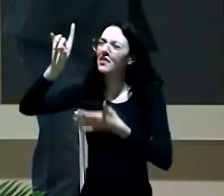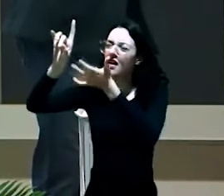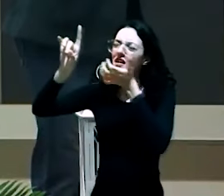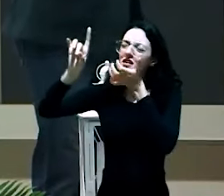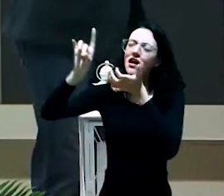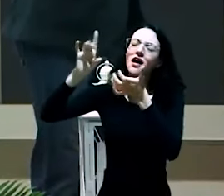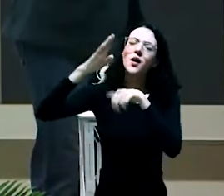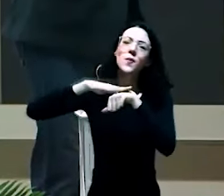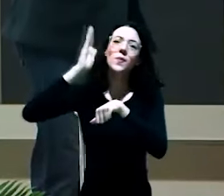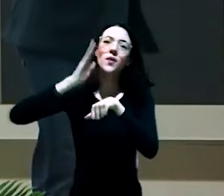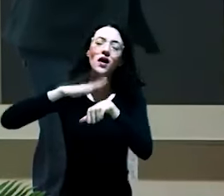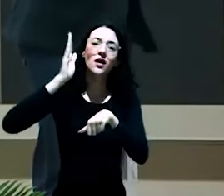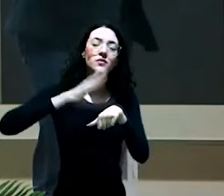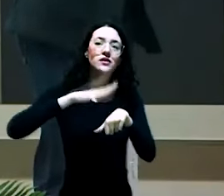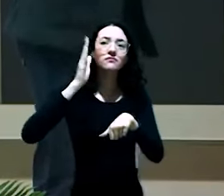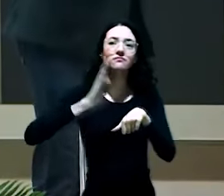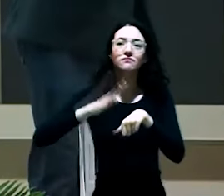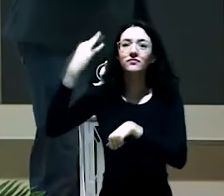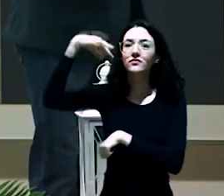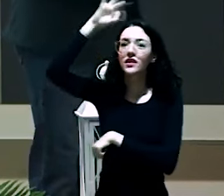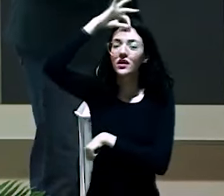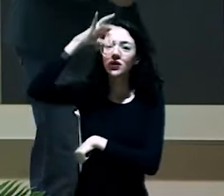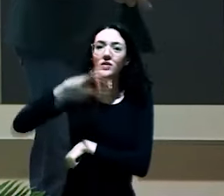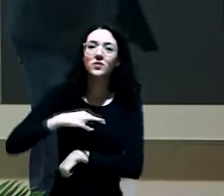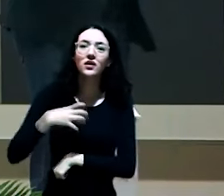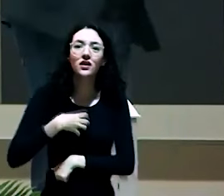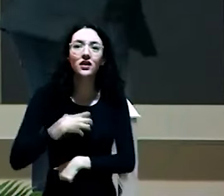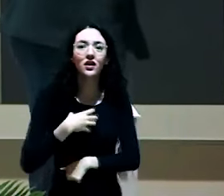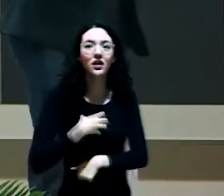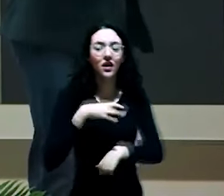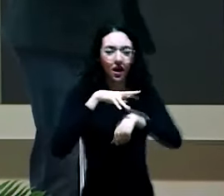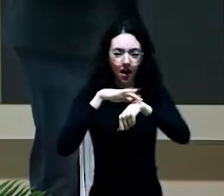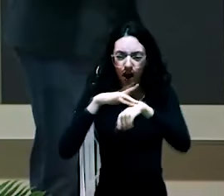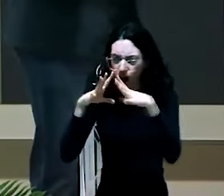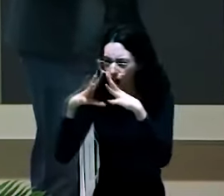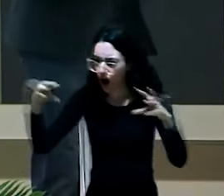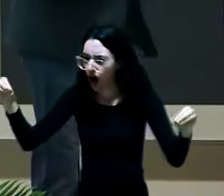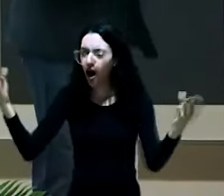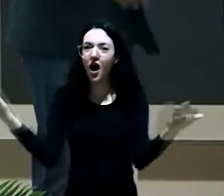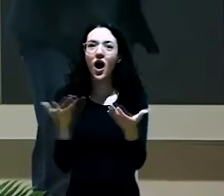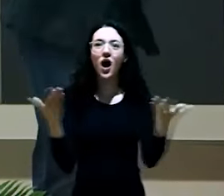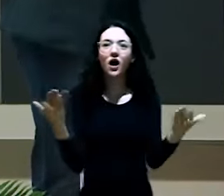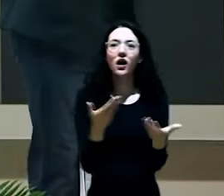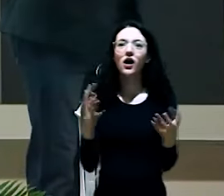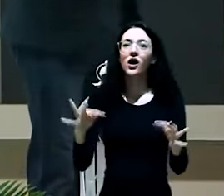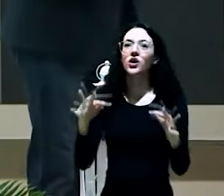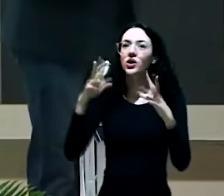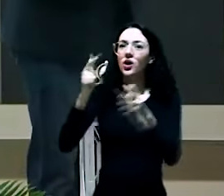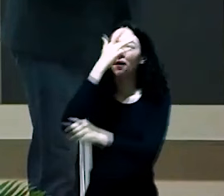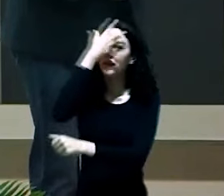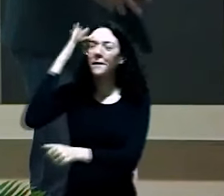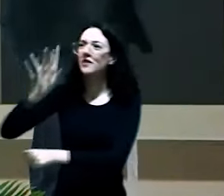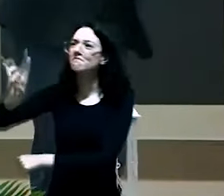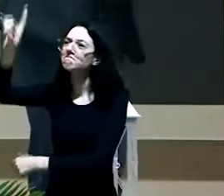O demônio tem que retroceder. As enfermidades têm que ir. Os incrédulos têm que ser convertidos. As correntes têm que